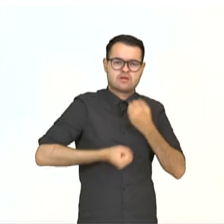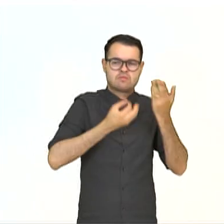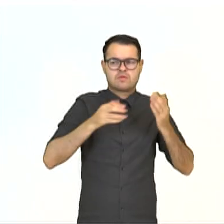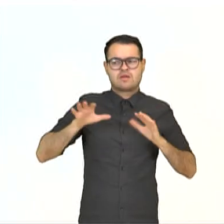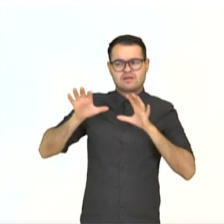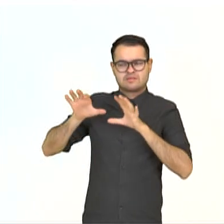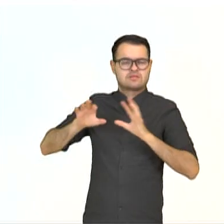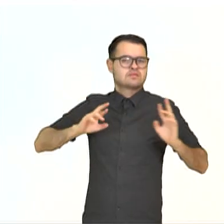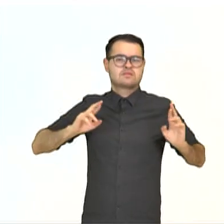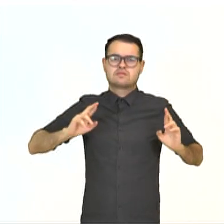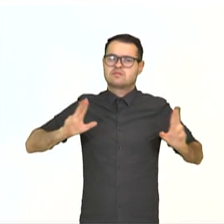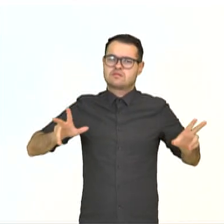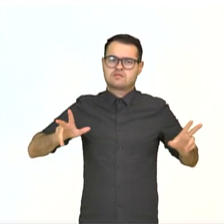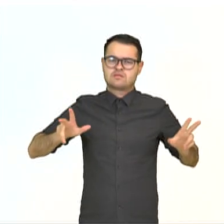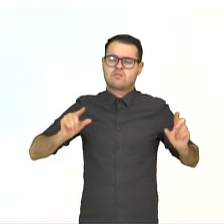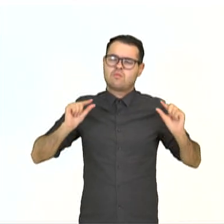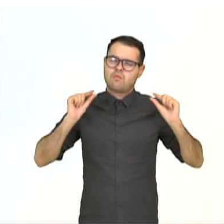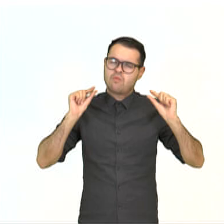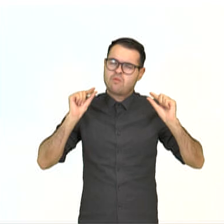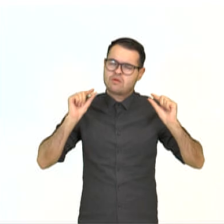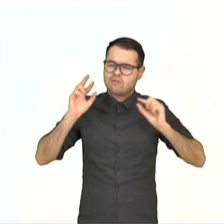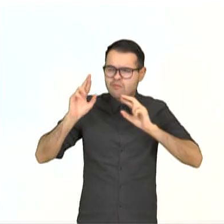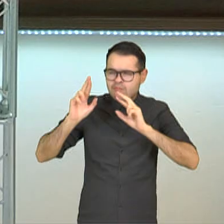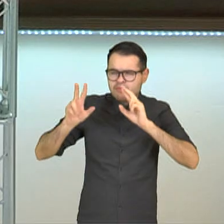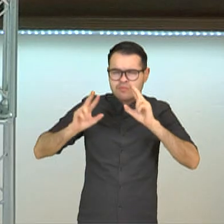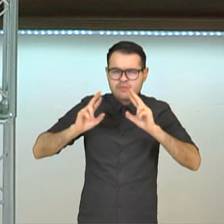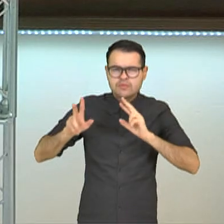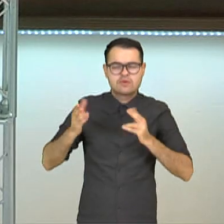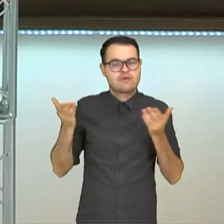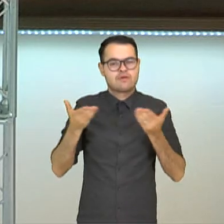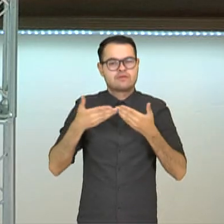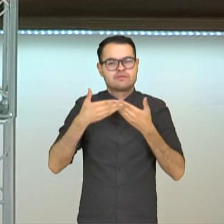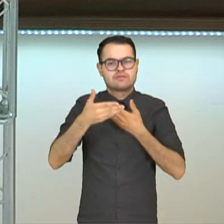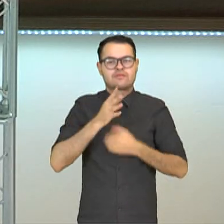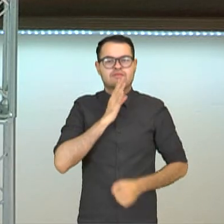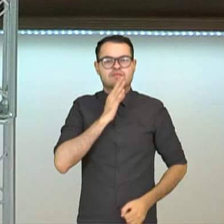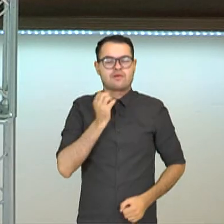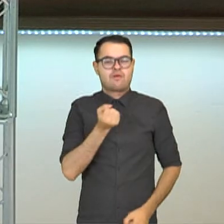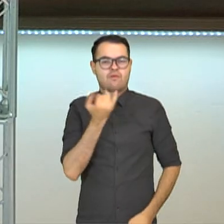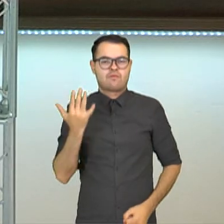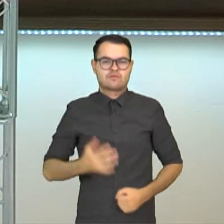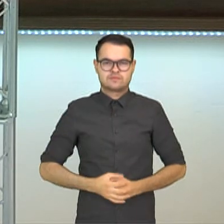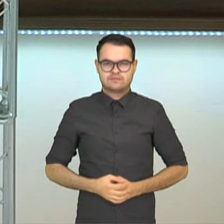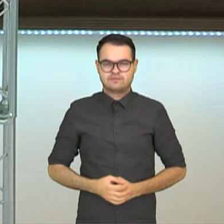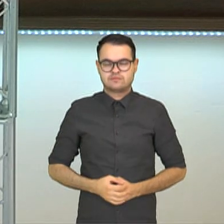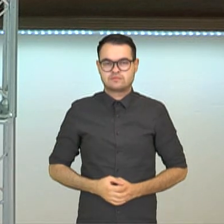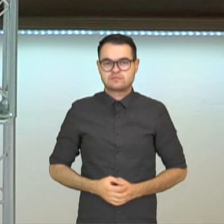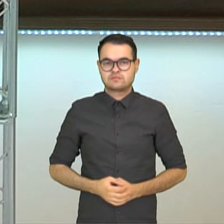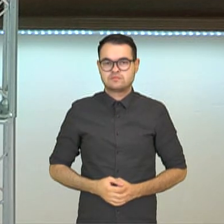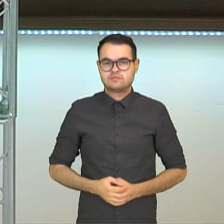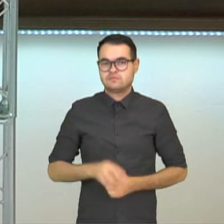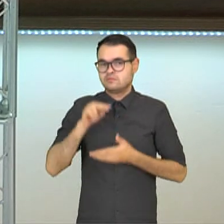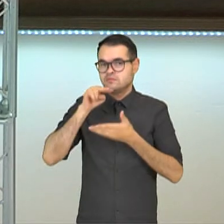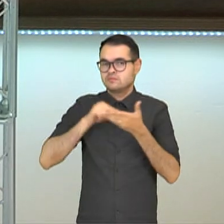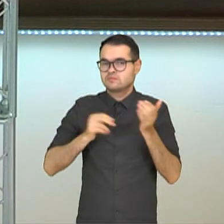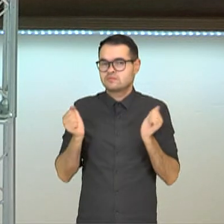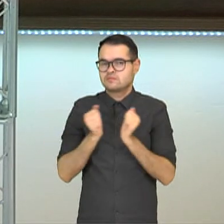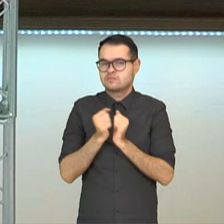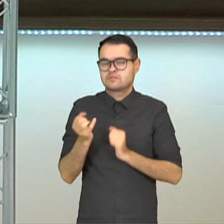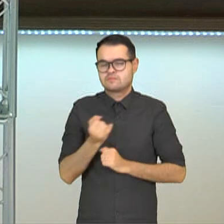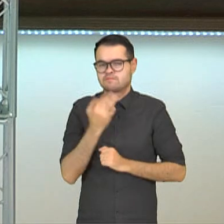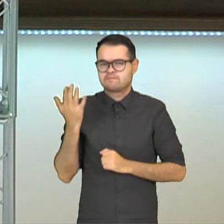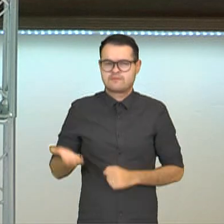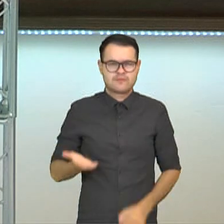essa formação, que são um pouquinho diferenciados, e hoje nós iremos conhecer alguns deles. Vamos realizar a leitura de